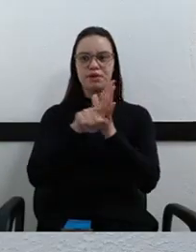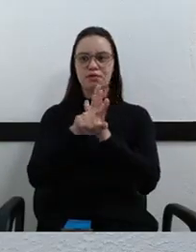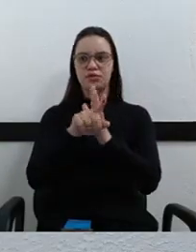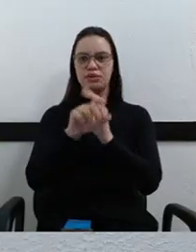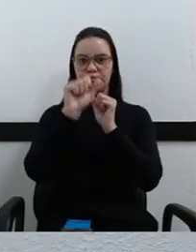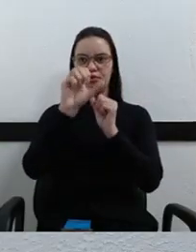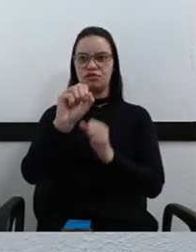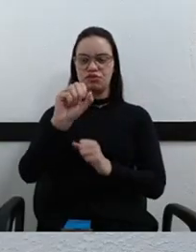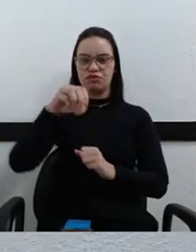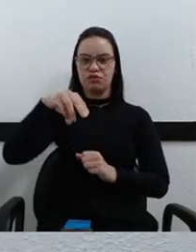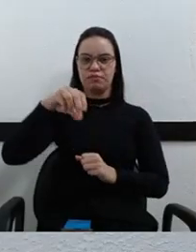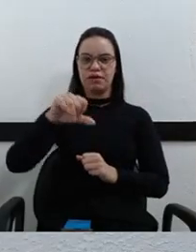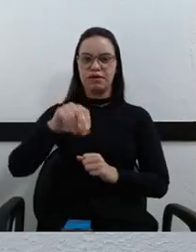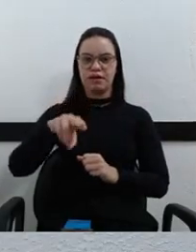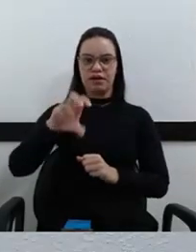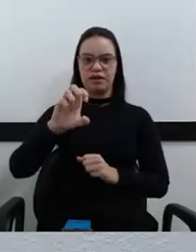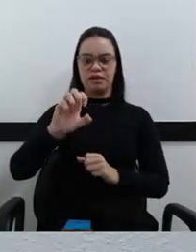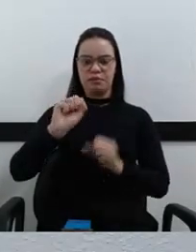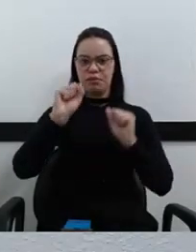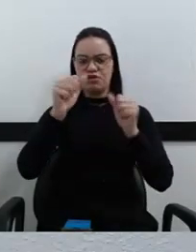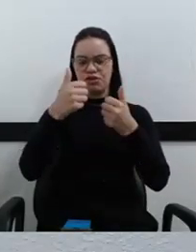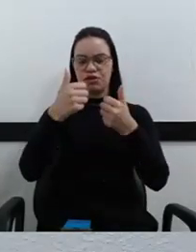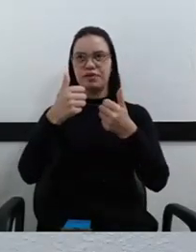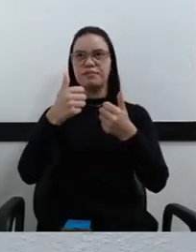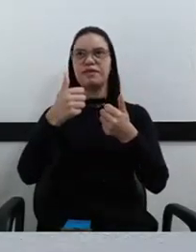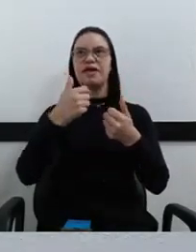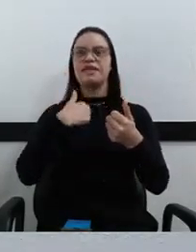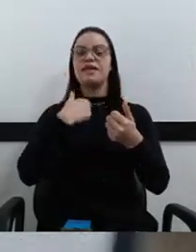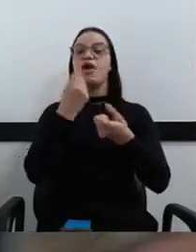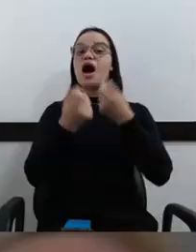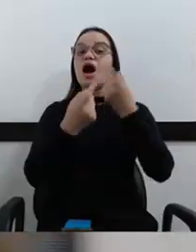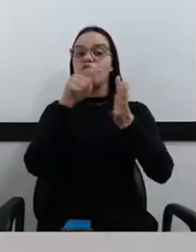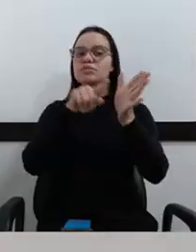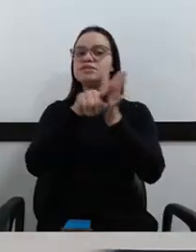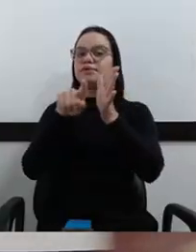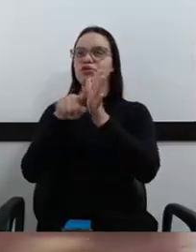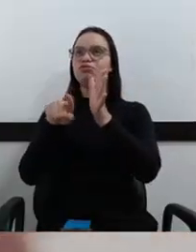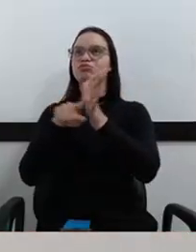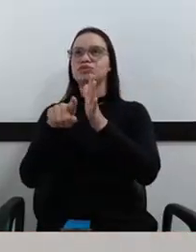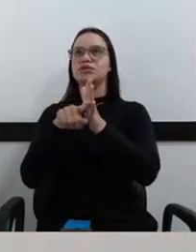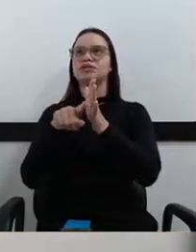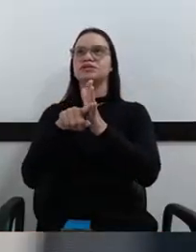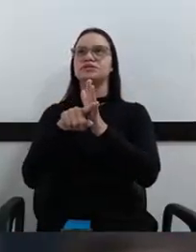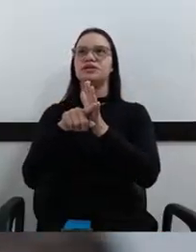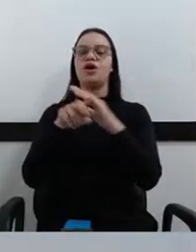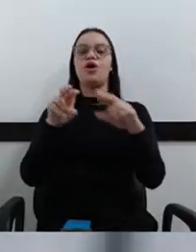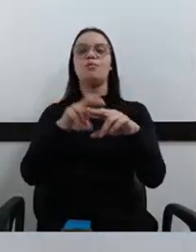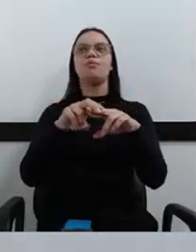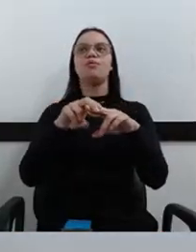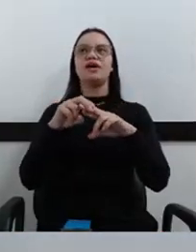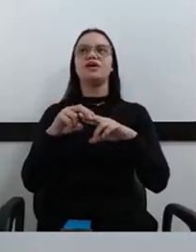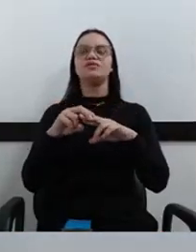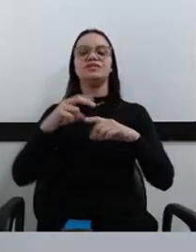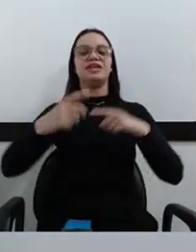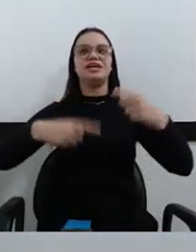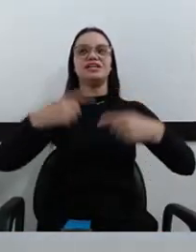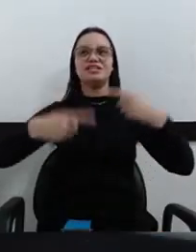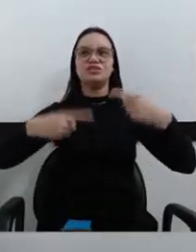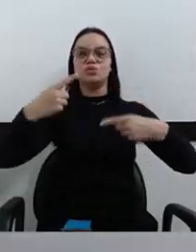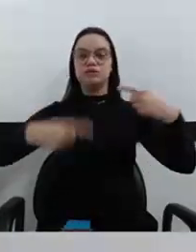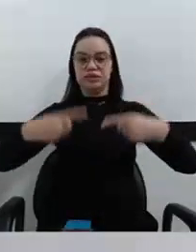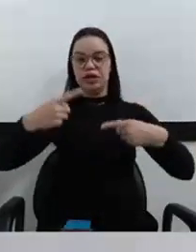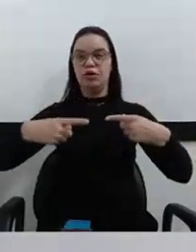conselheira Suhaile? Sim, claro. Não, eu tenho algumas perguntas, na verdade, por conta, né, da discussão